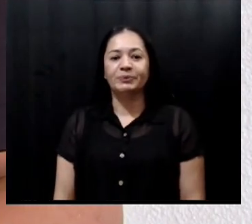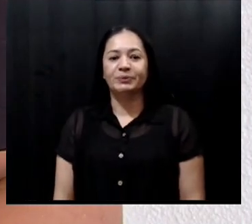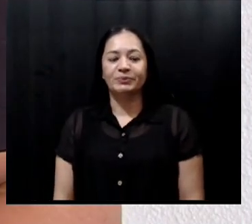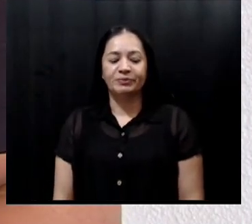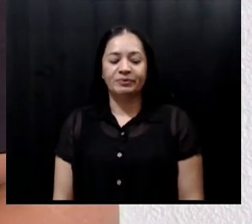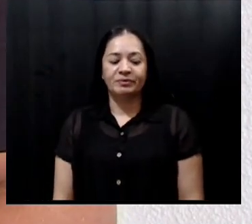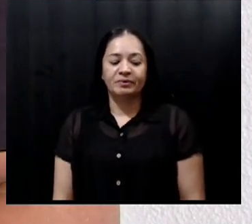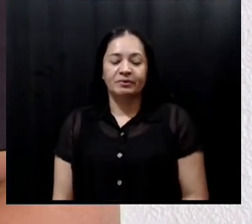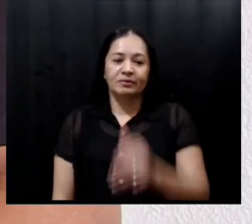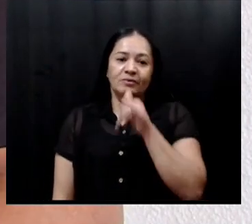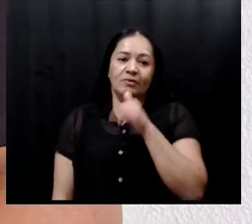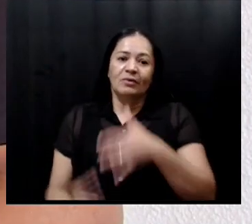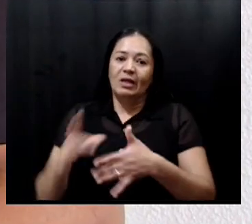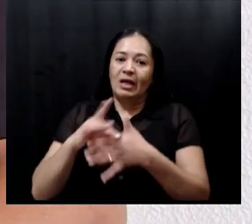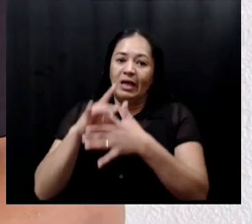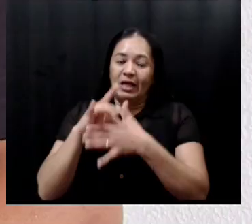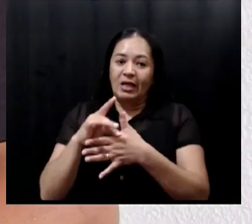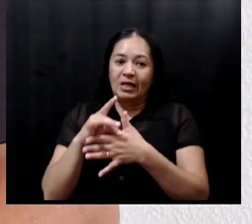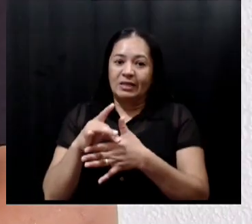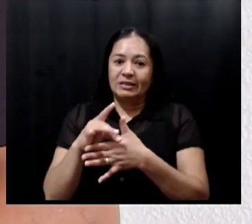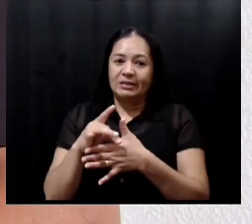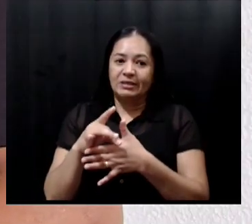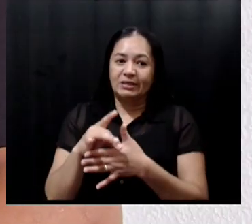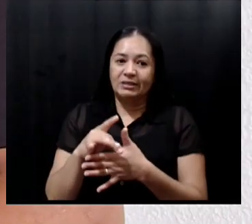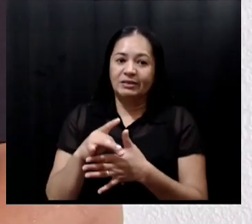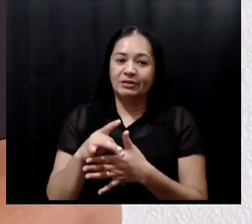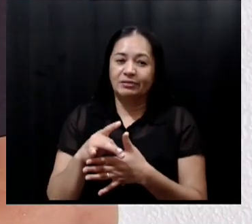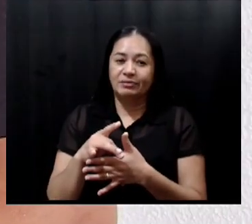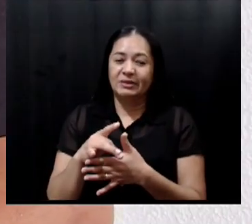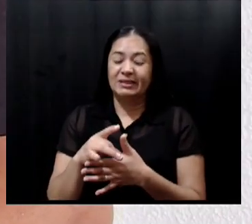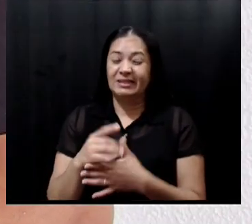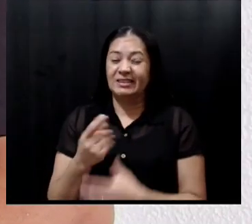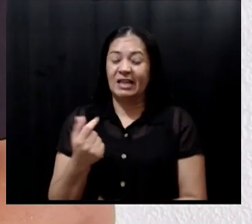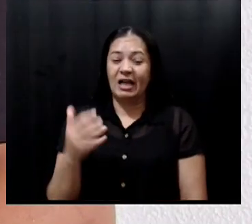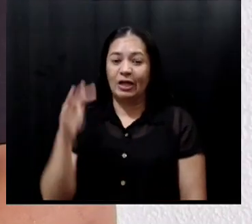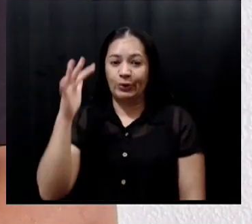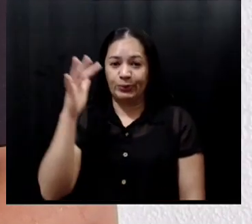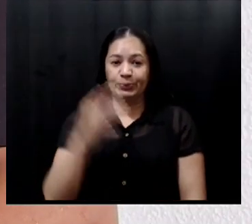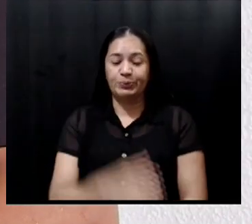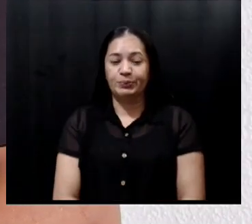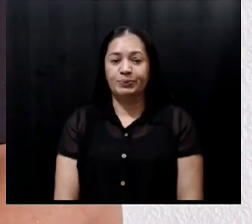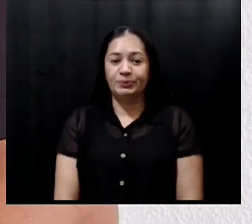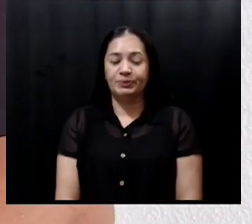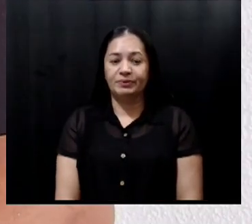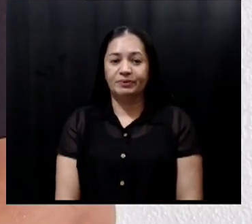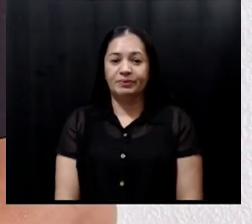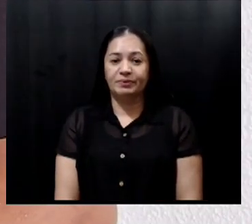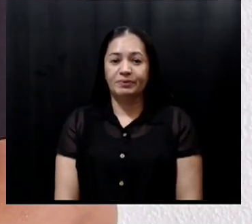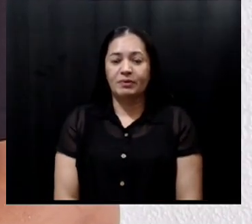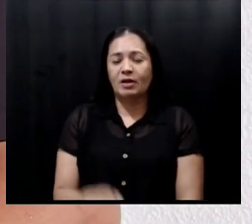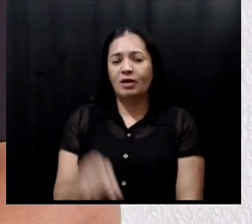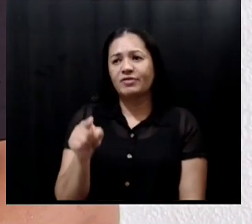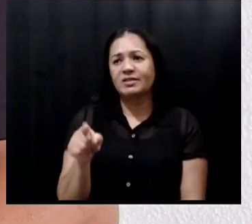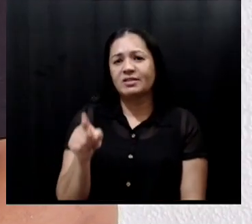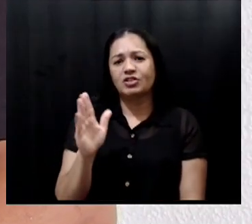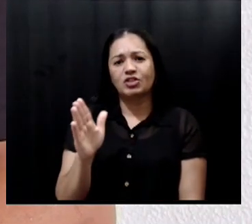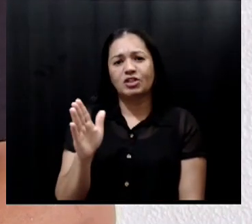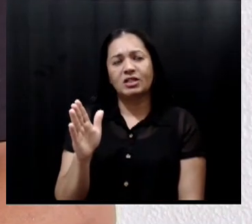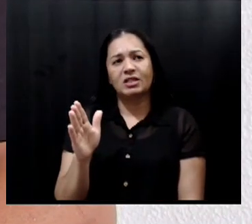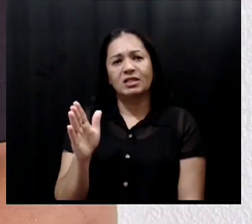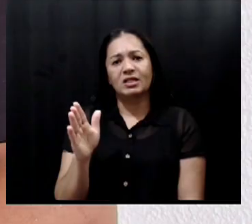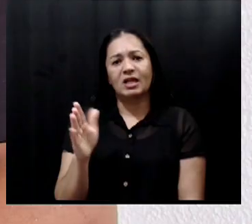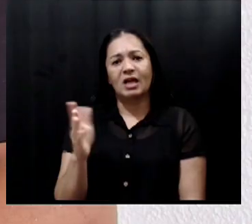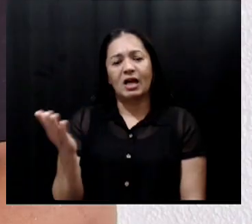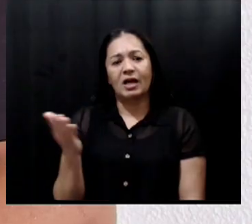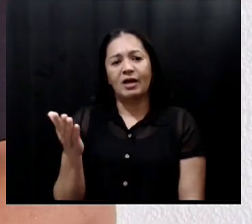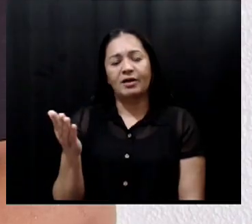carne, o custo dela é bem alto. Sim. E você disse que, inclusive, apesar de todo o seu